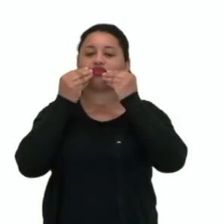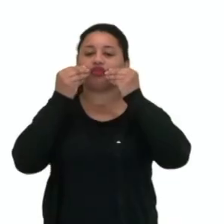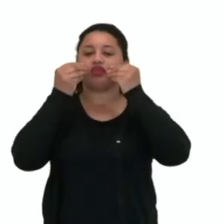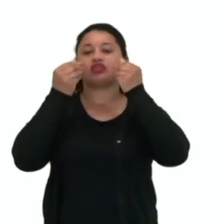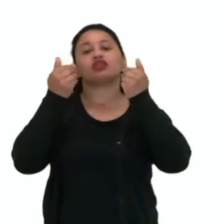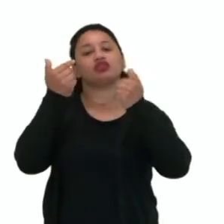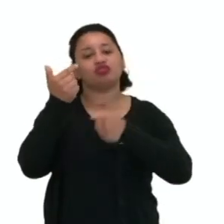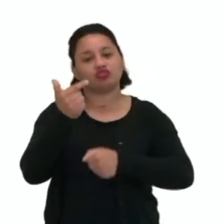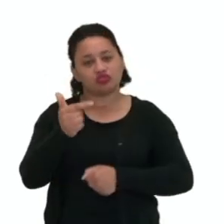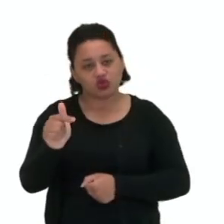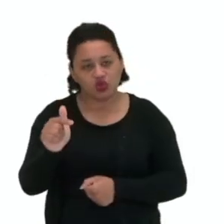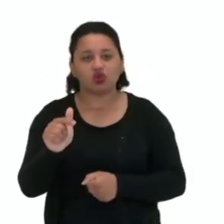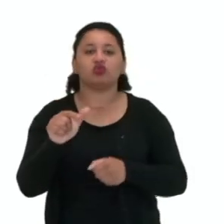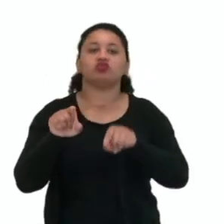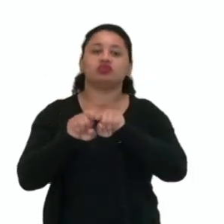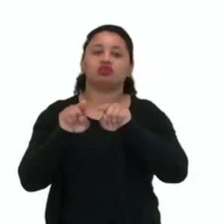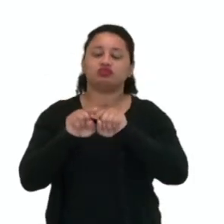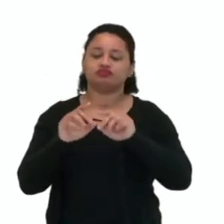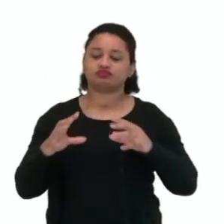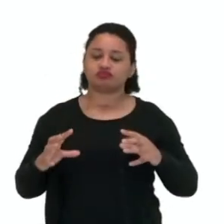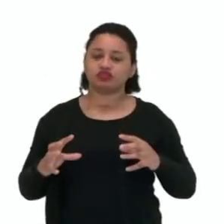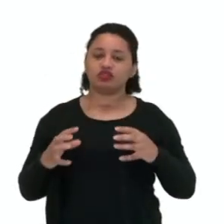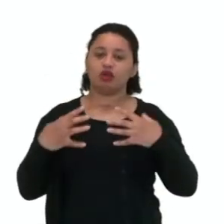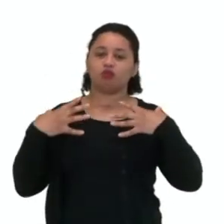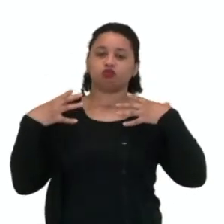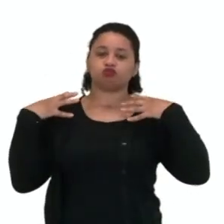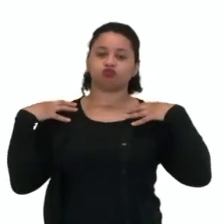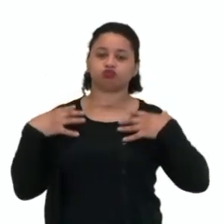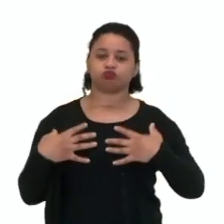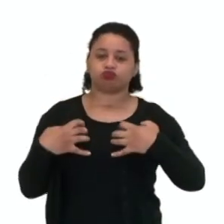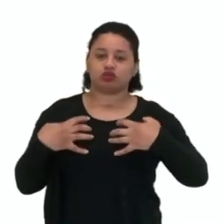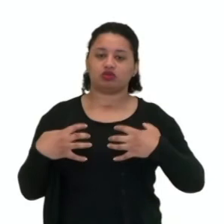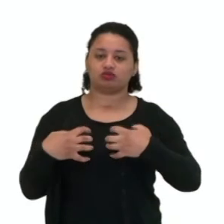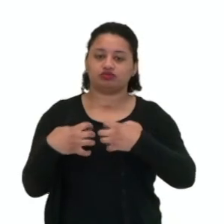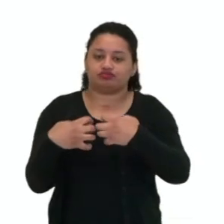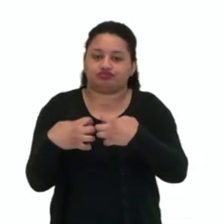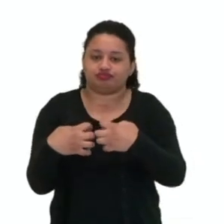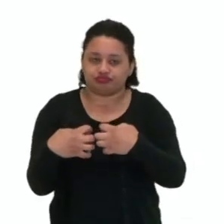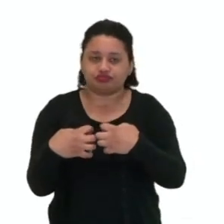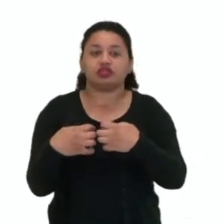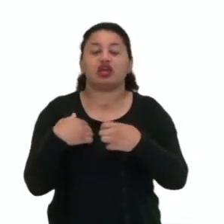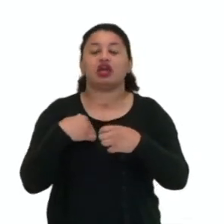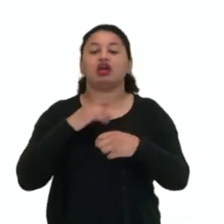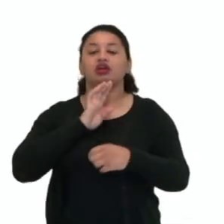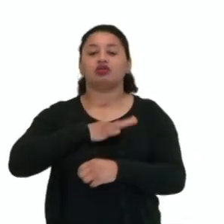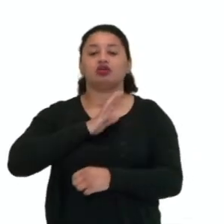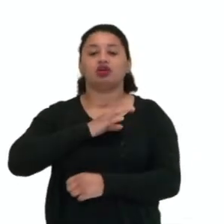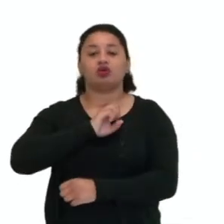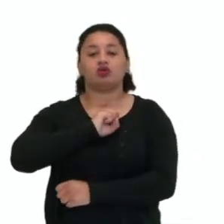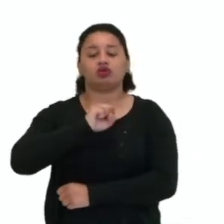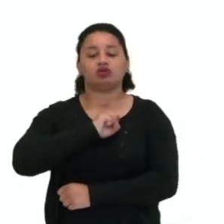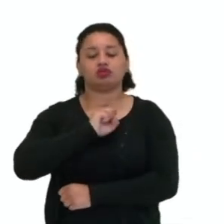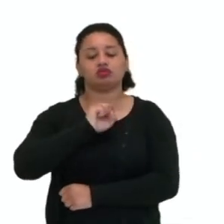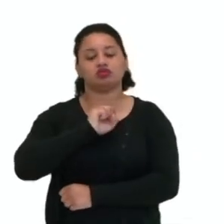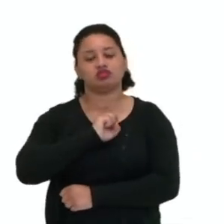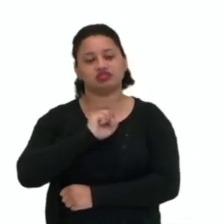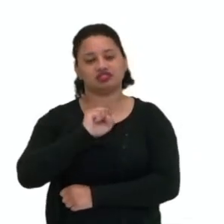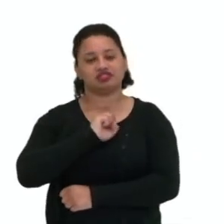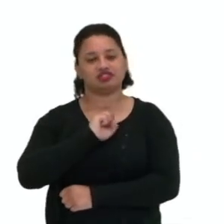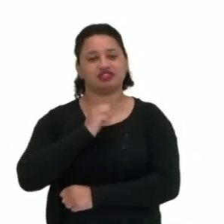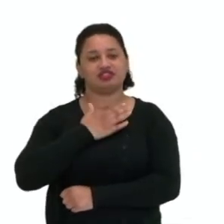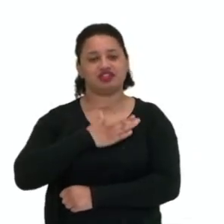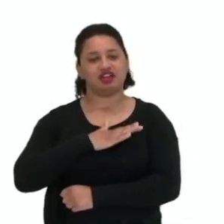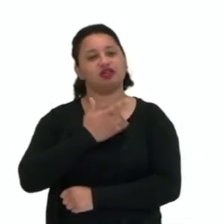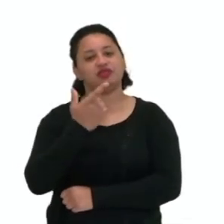salivação, os brônquios vão ficar contraídos, vai reduzir os batimentos cardíacos, entre